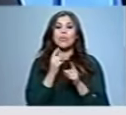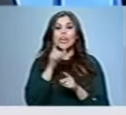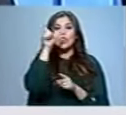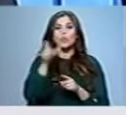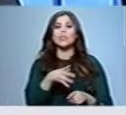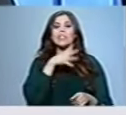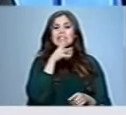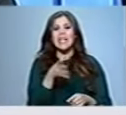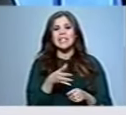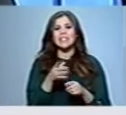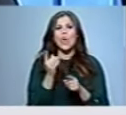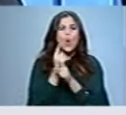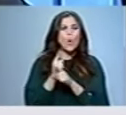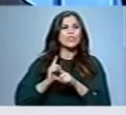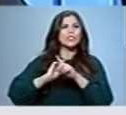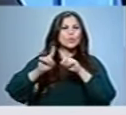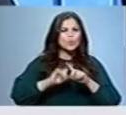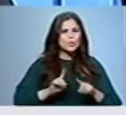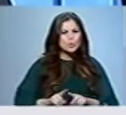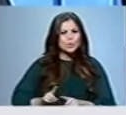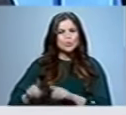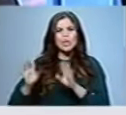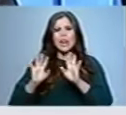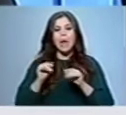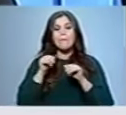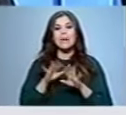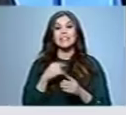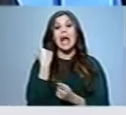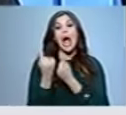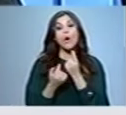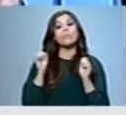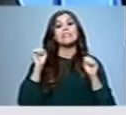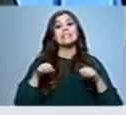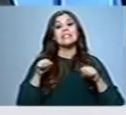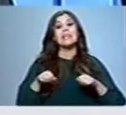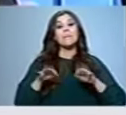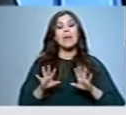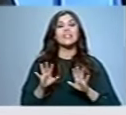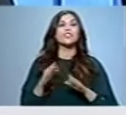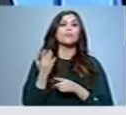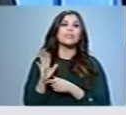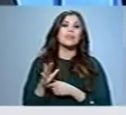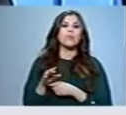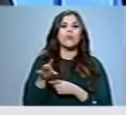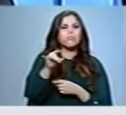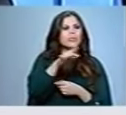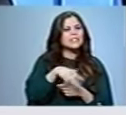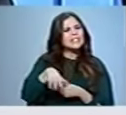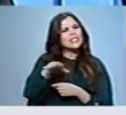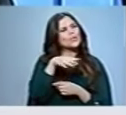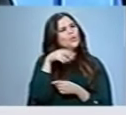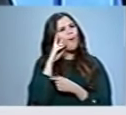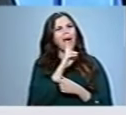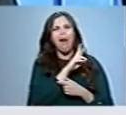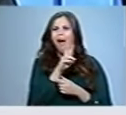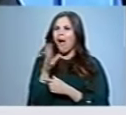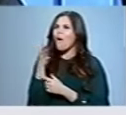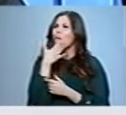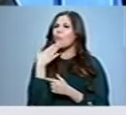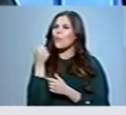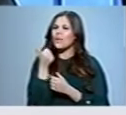diversidade, eu não diria que encontra assim tanto, apesar de alguma. Mas sítios bonitos, efetivamente temos